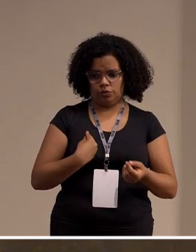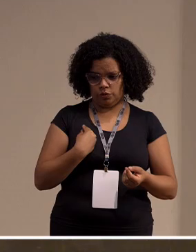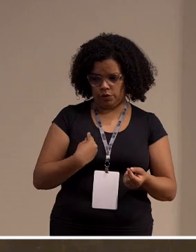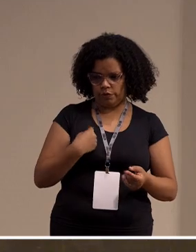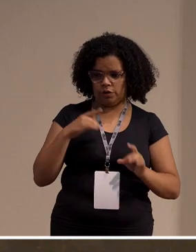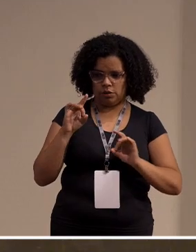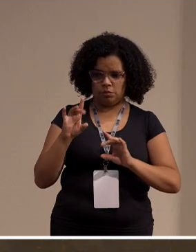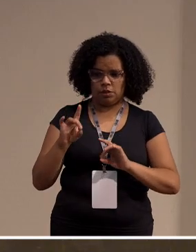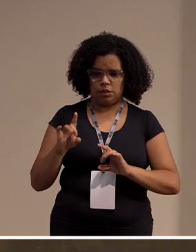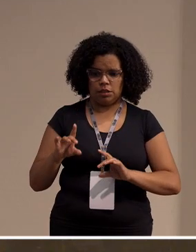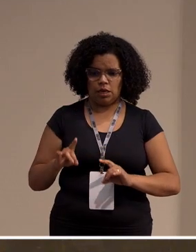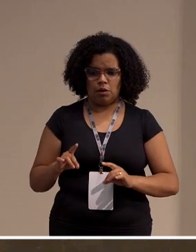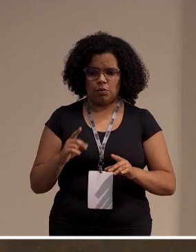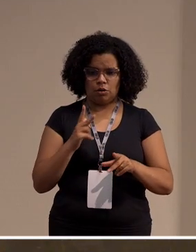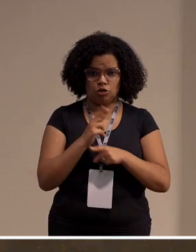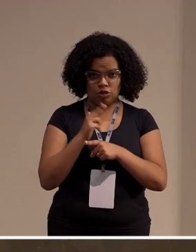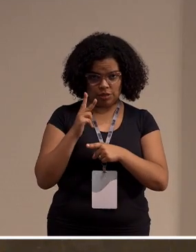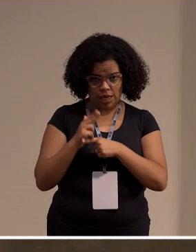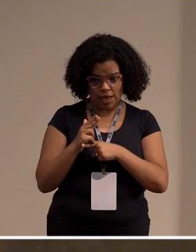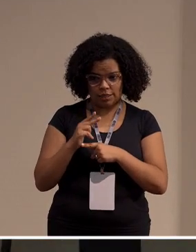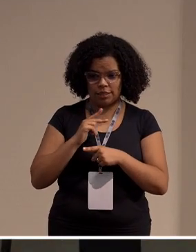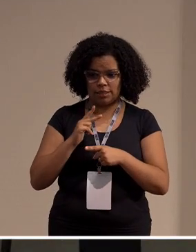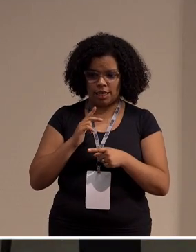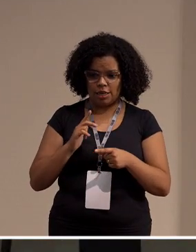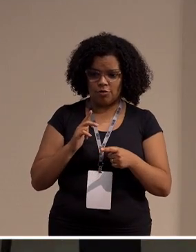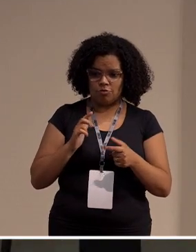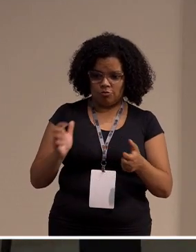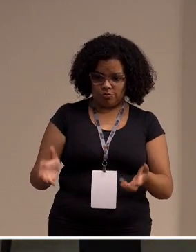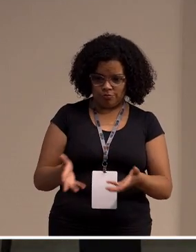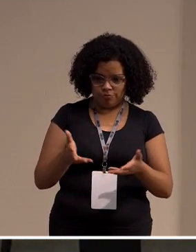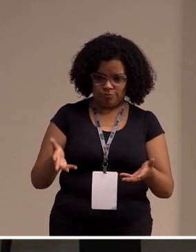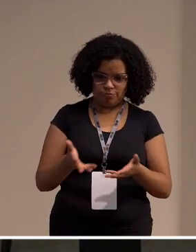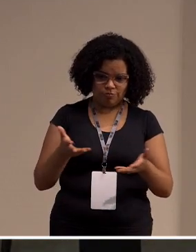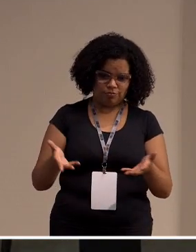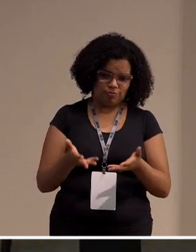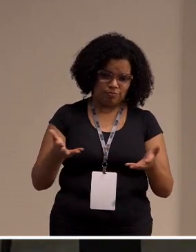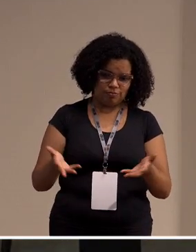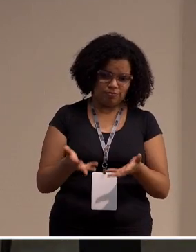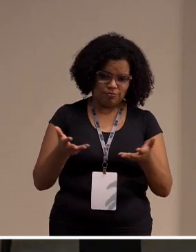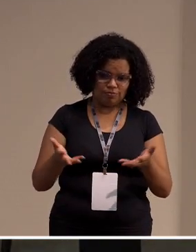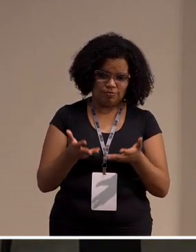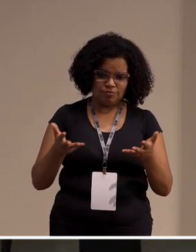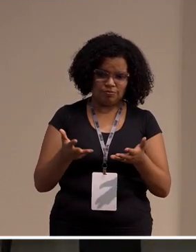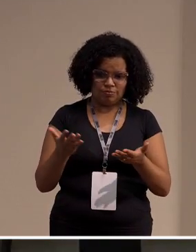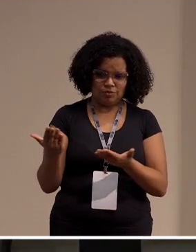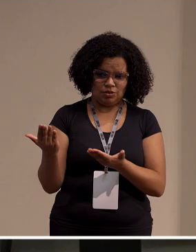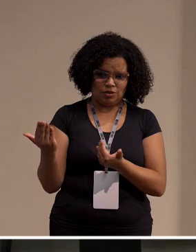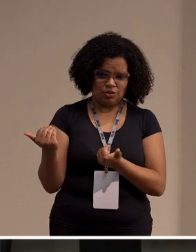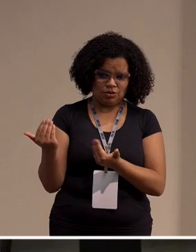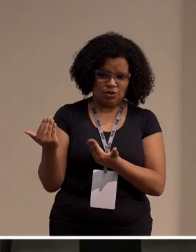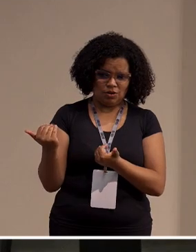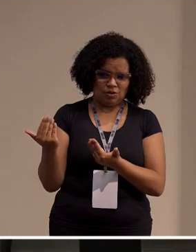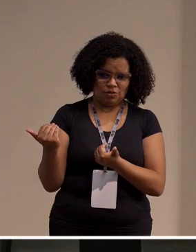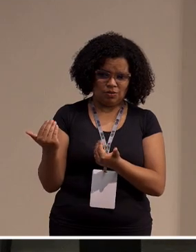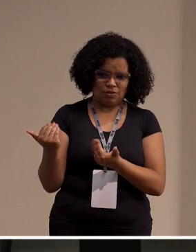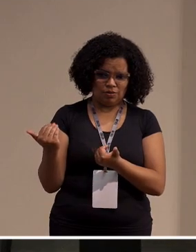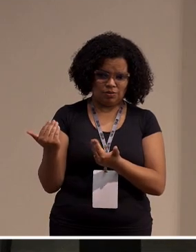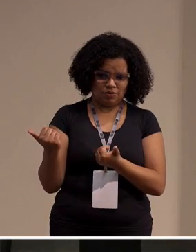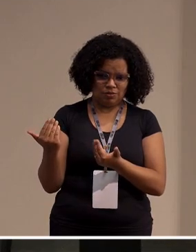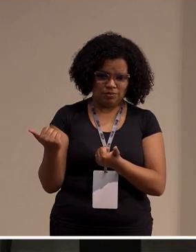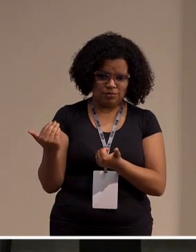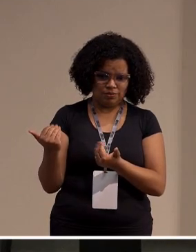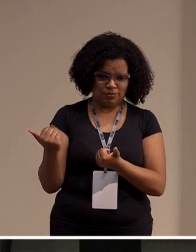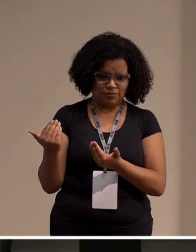especial por conta de séries, que tem uma efervescência ali de uma criação de jovens diretores negros, atores negros,